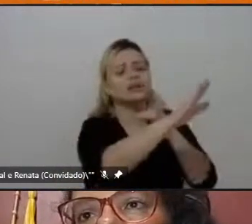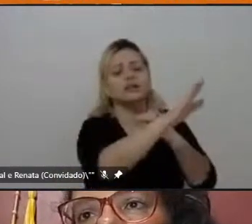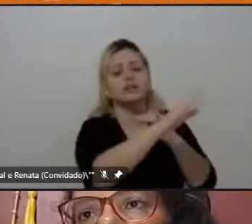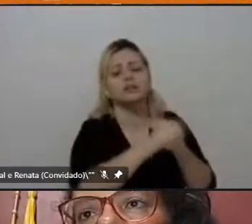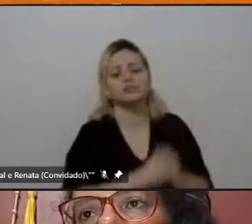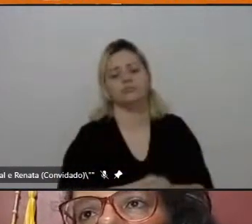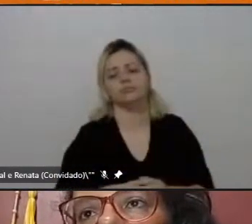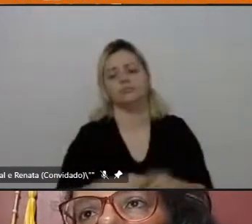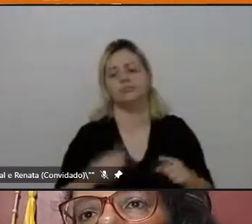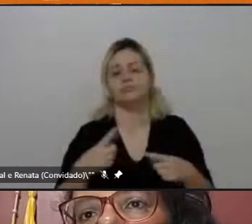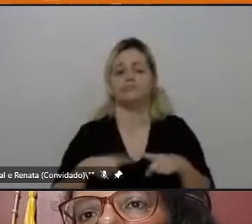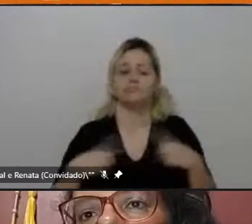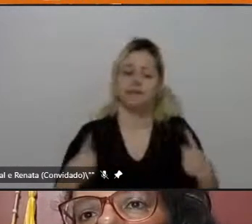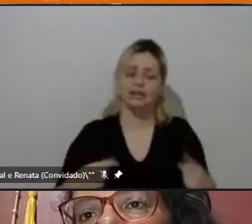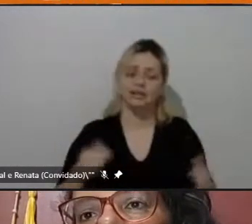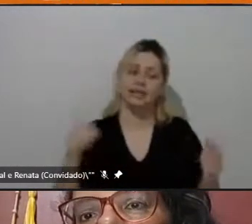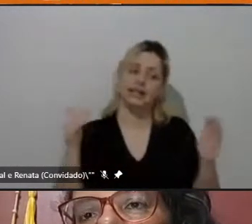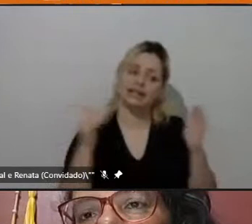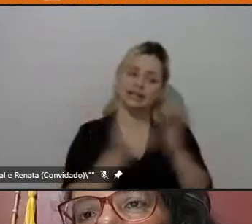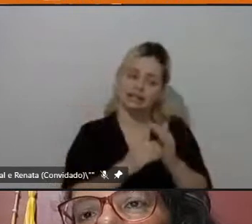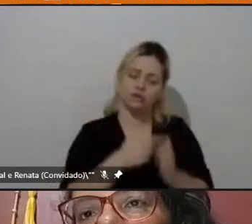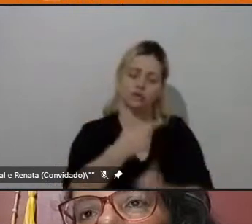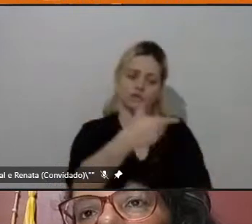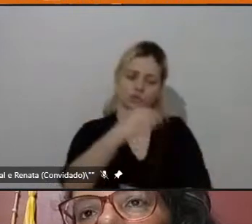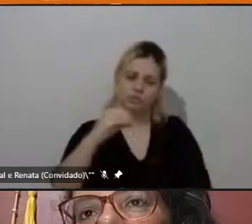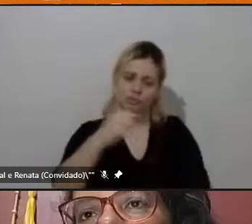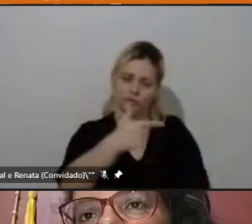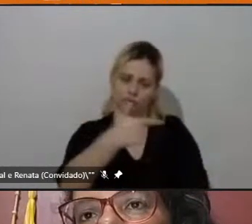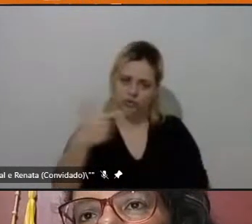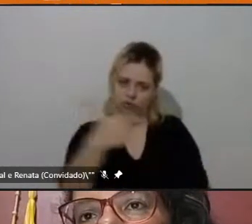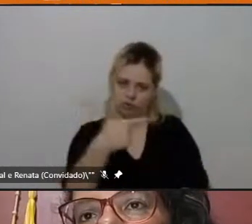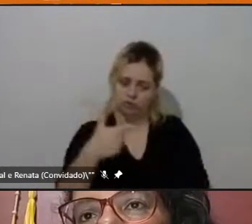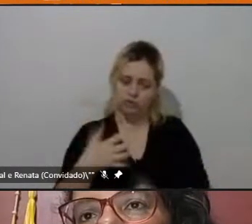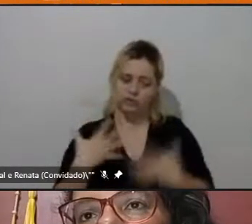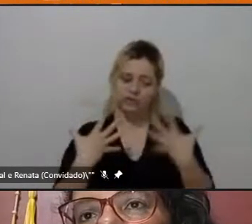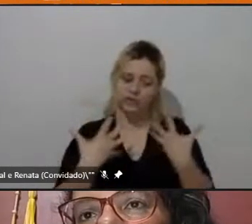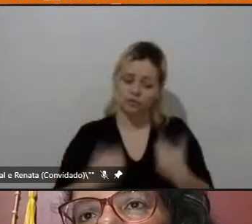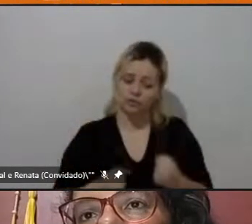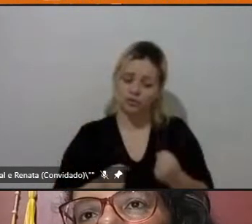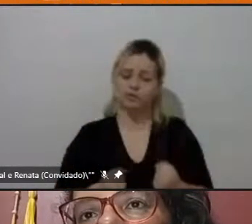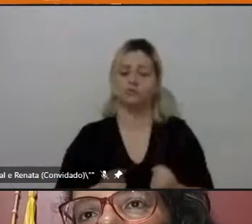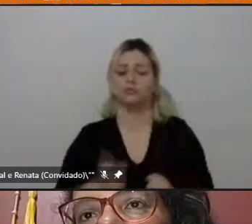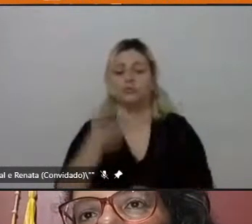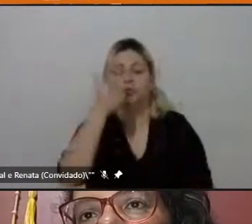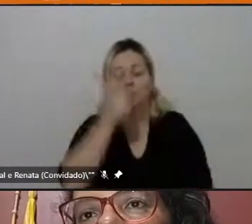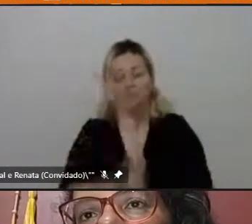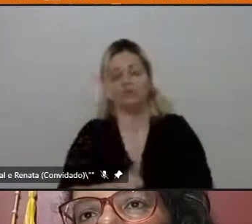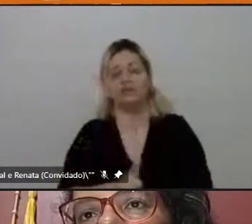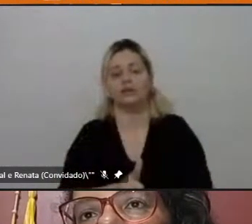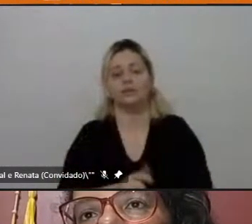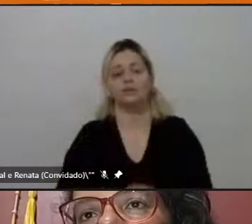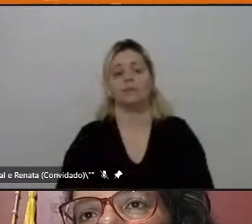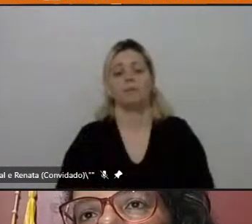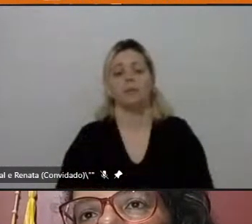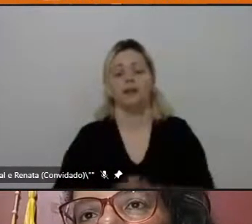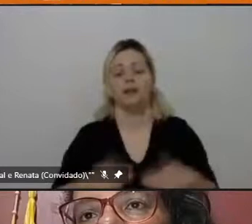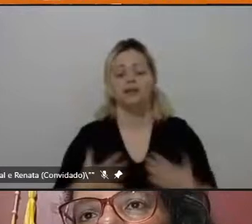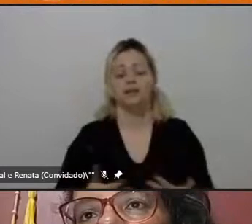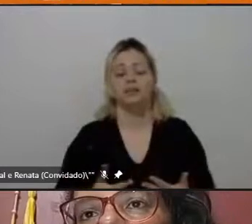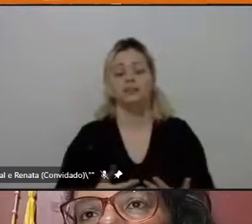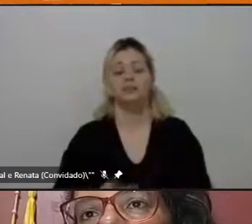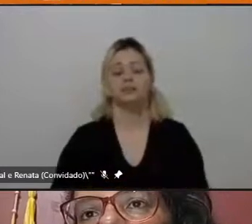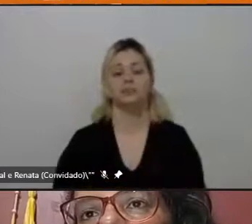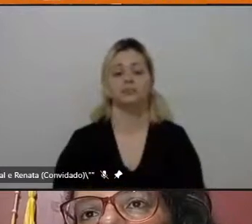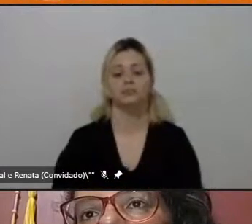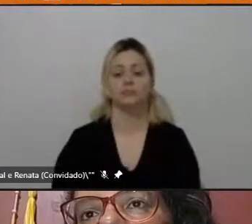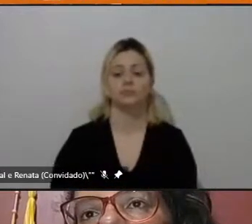amargar, né? Já estamos retrocedendo. Então, depois, nesse marco legal, eu fiquei